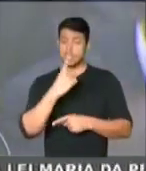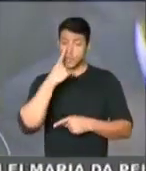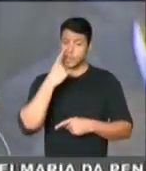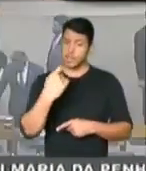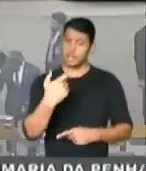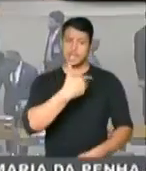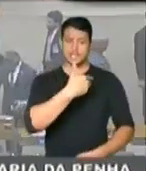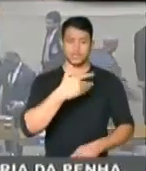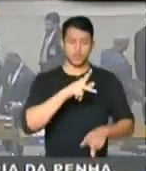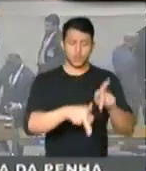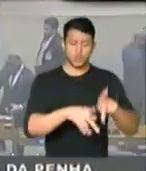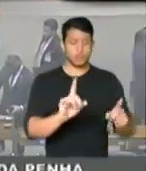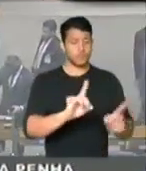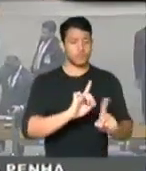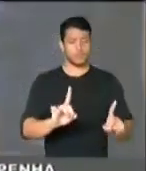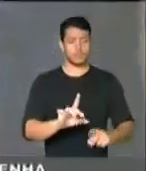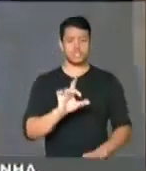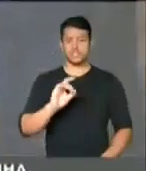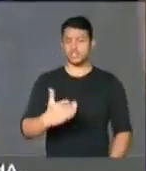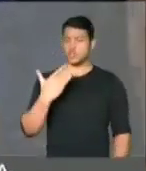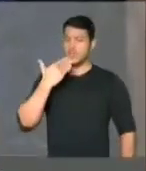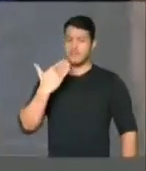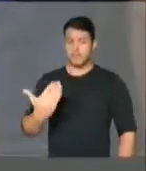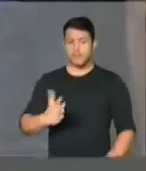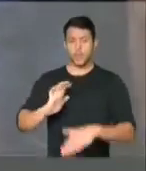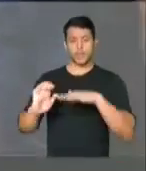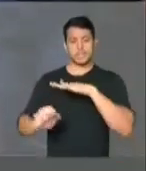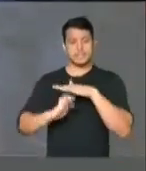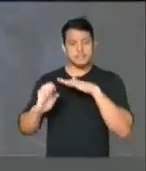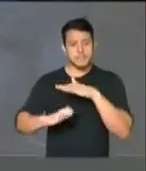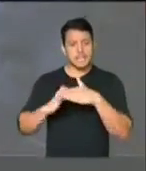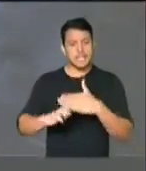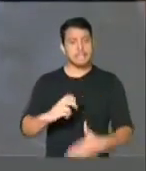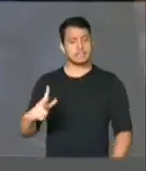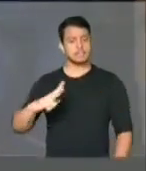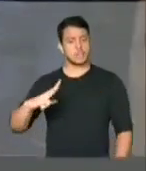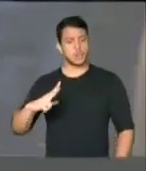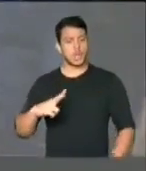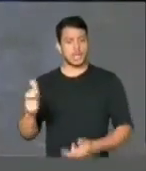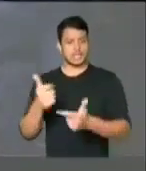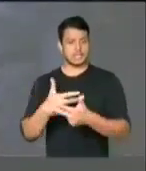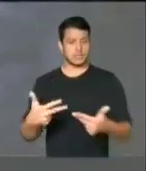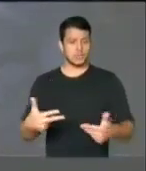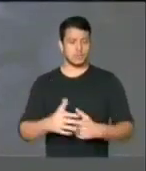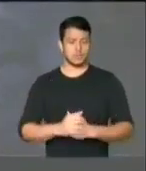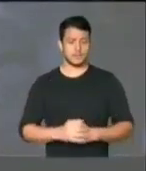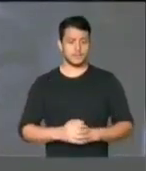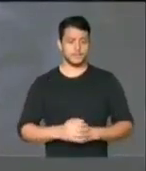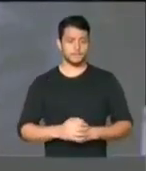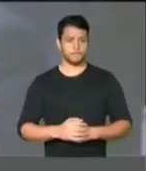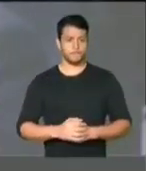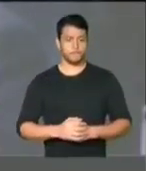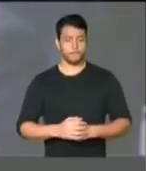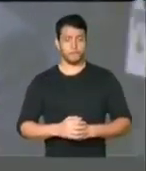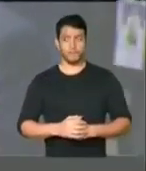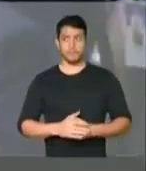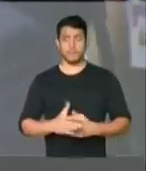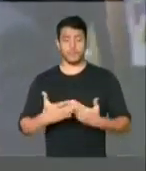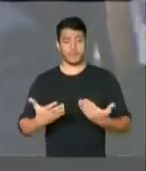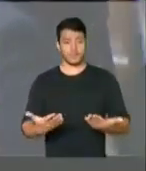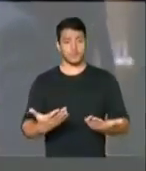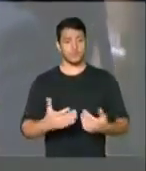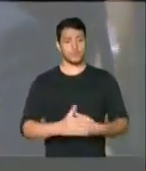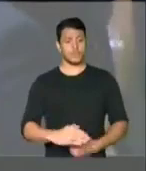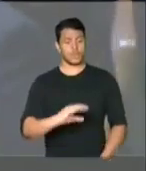poder econômico. Defendem, sim, regras para atender a interesses escusos e não interesses da sociedade. Então, é preciso